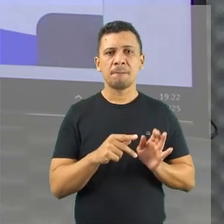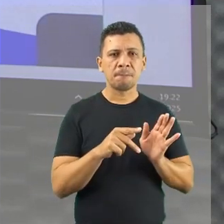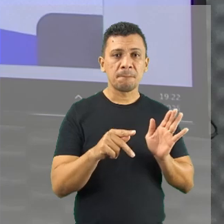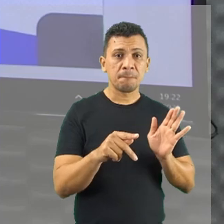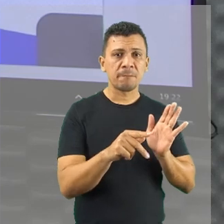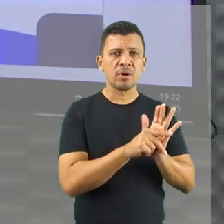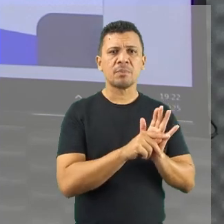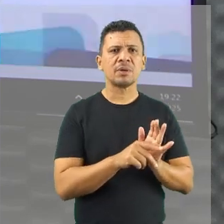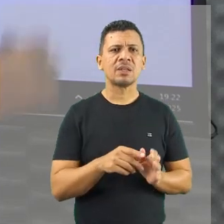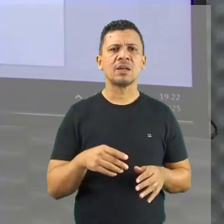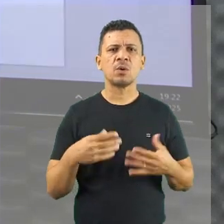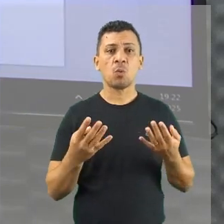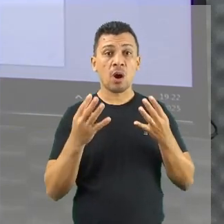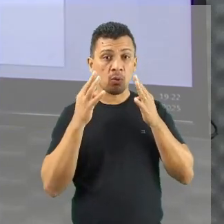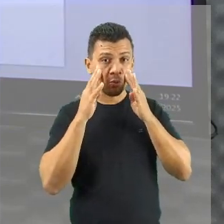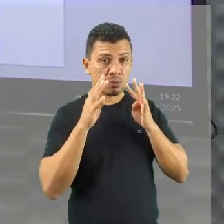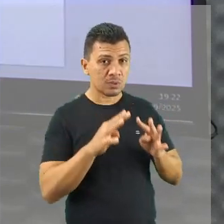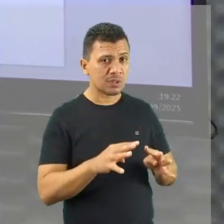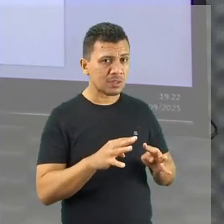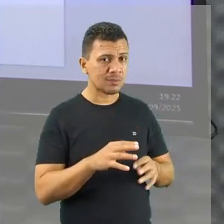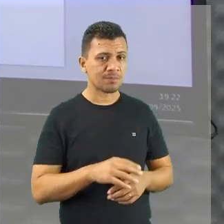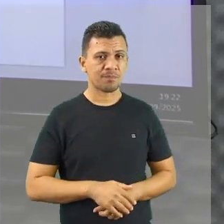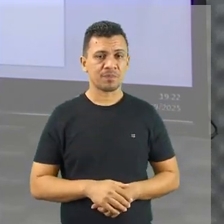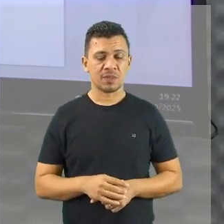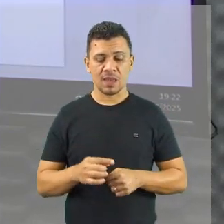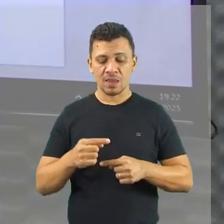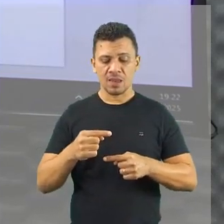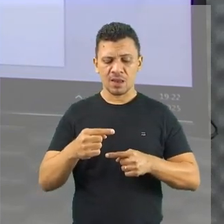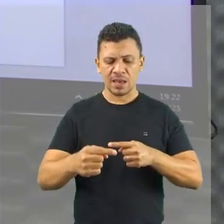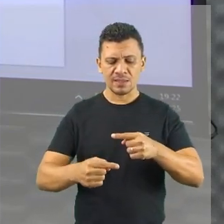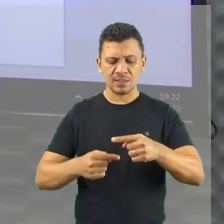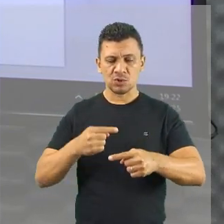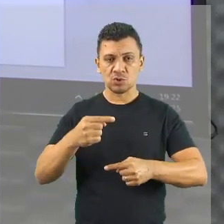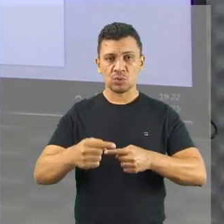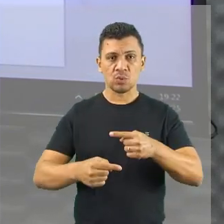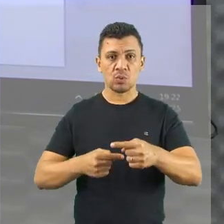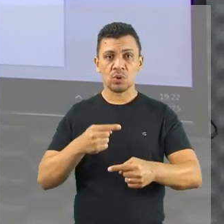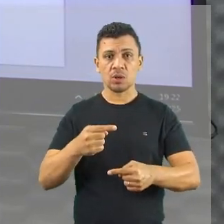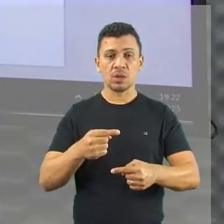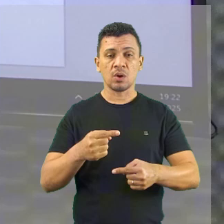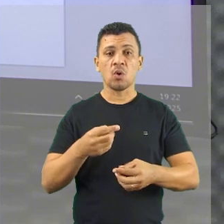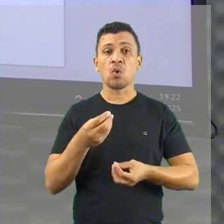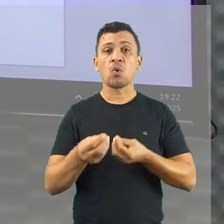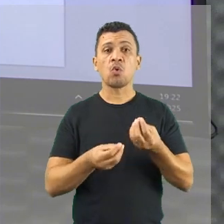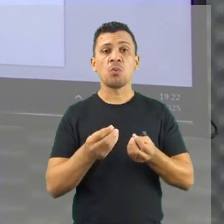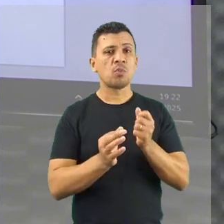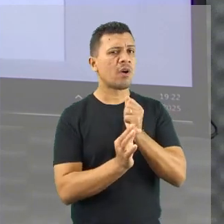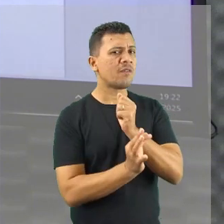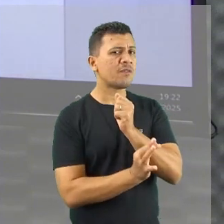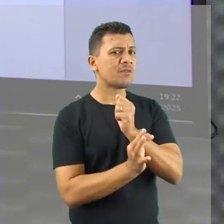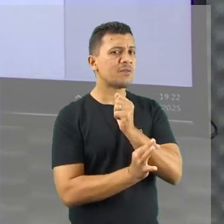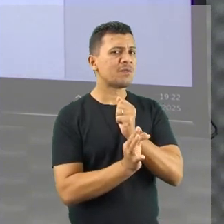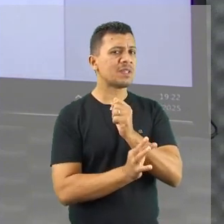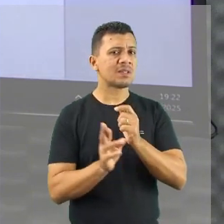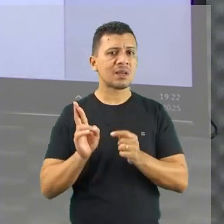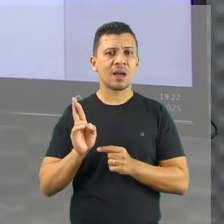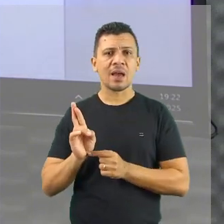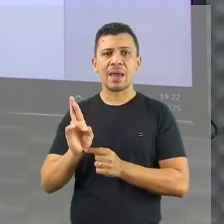que nós temos que ficar atentos? Os resistores, eles são representados dentro da física,